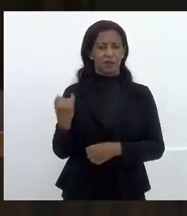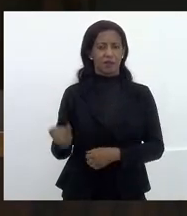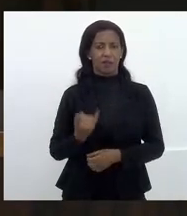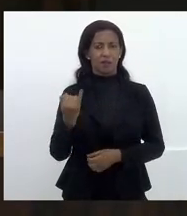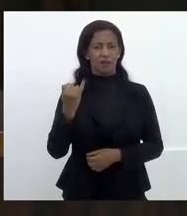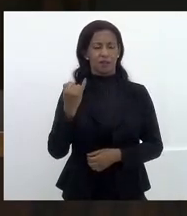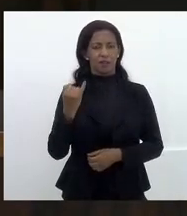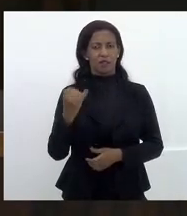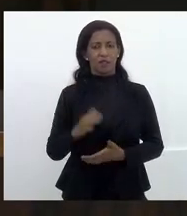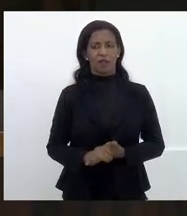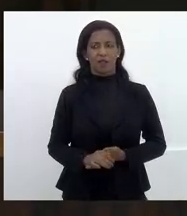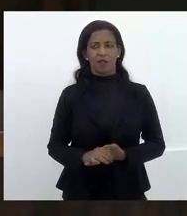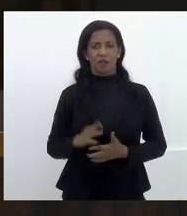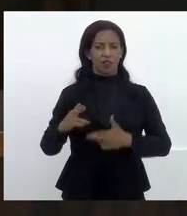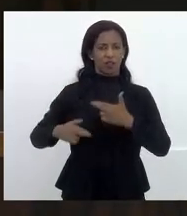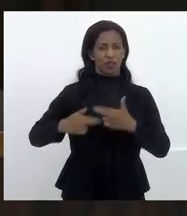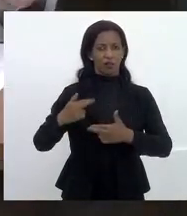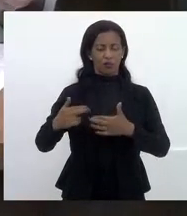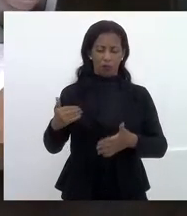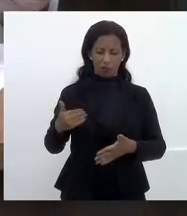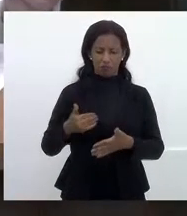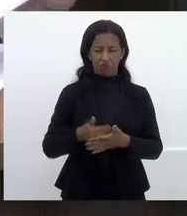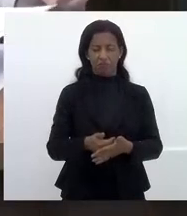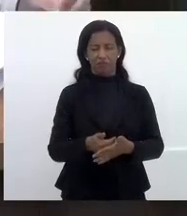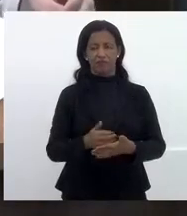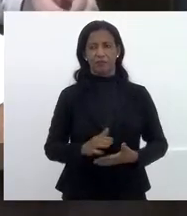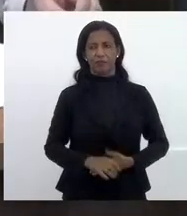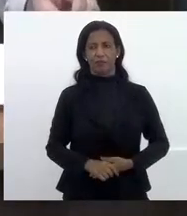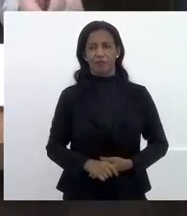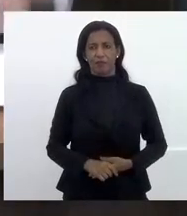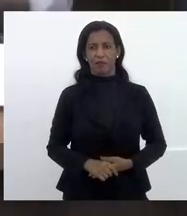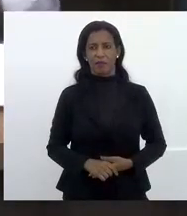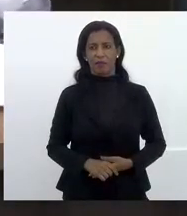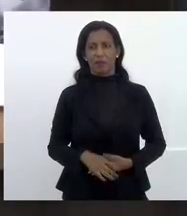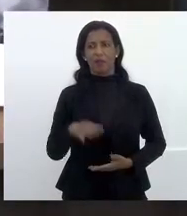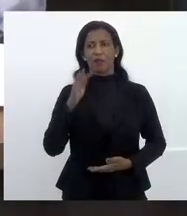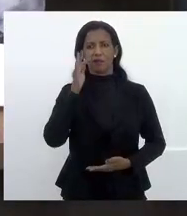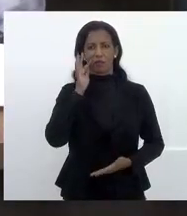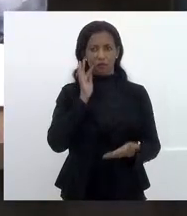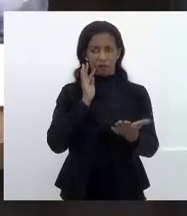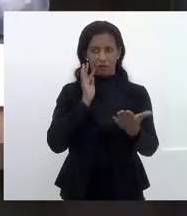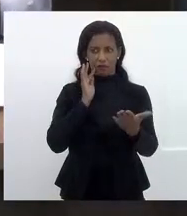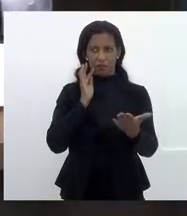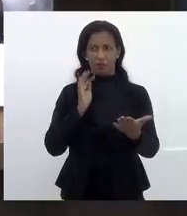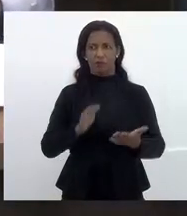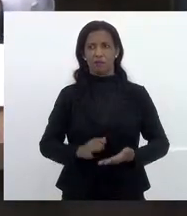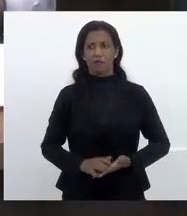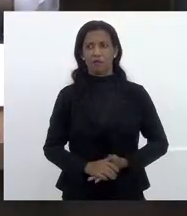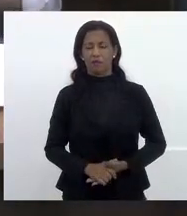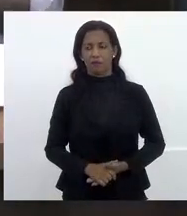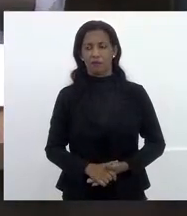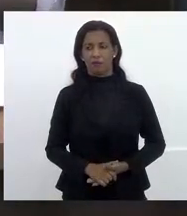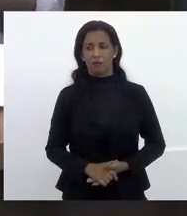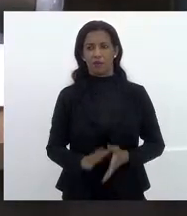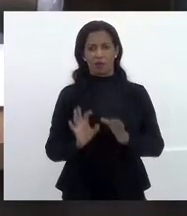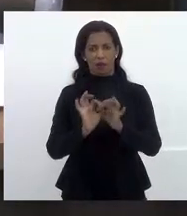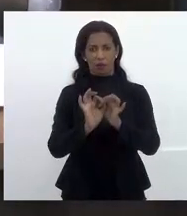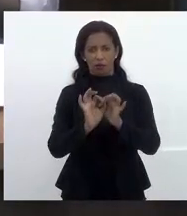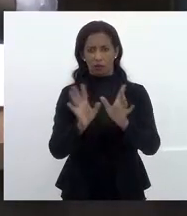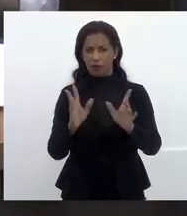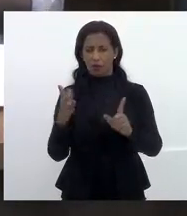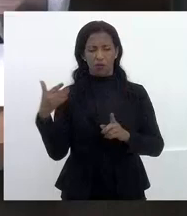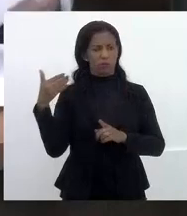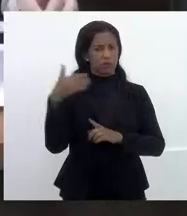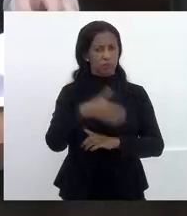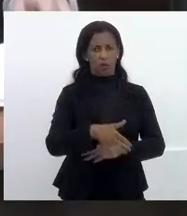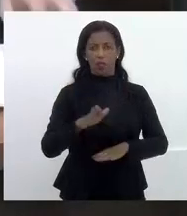discussão das reformas que se aproxima Então resultado final Serafim você ainda tá Fique à vontade para qualquer